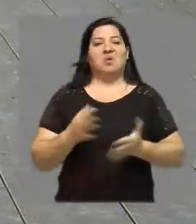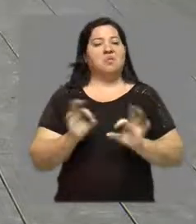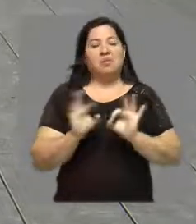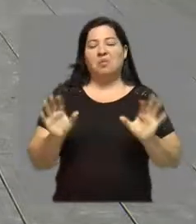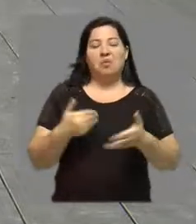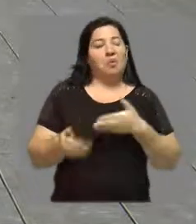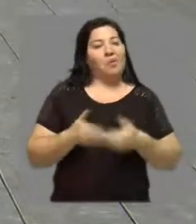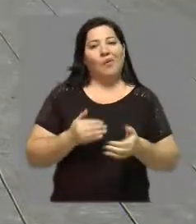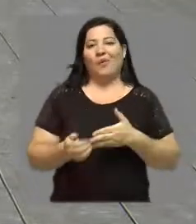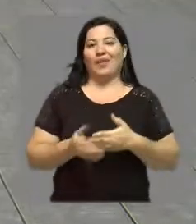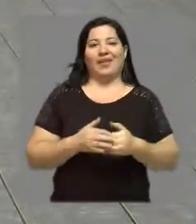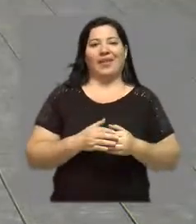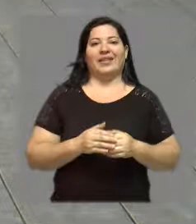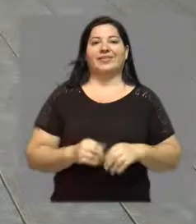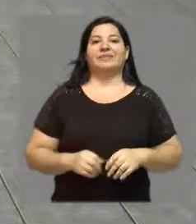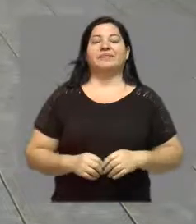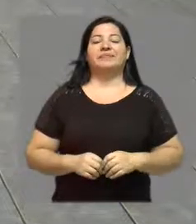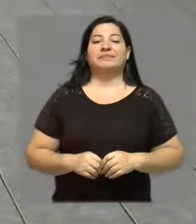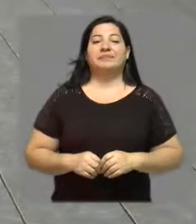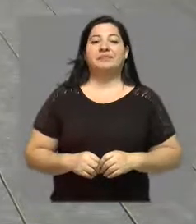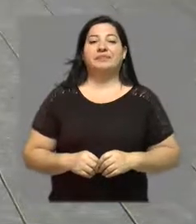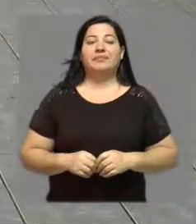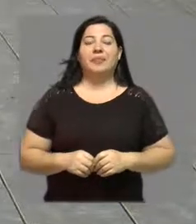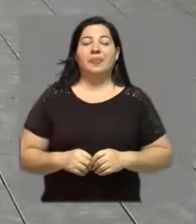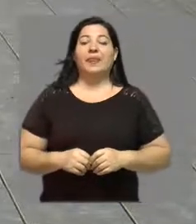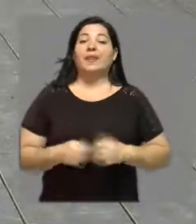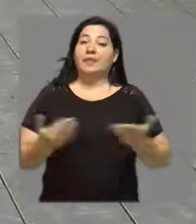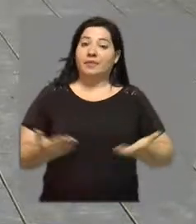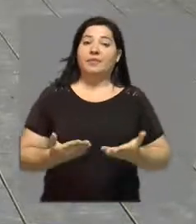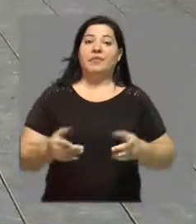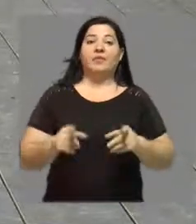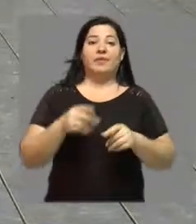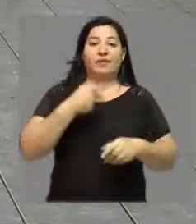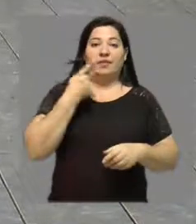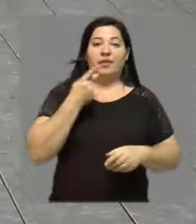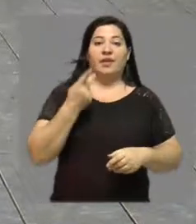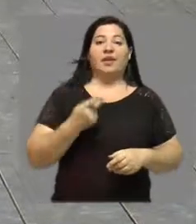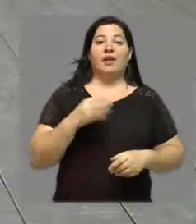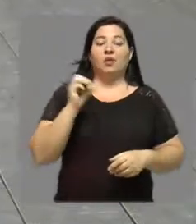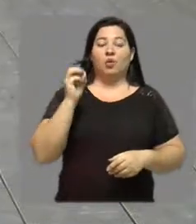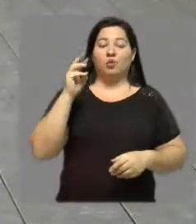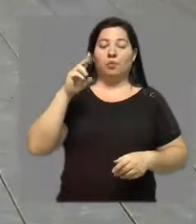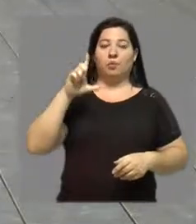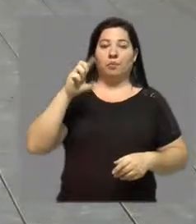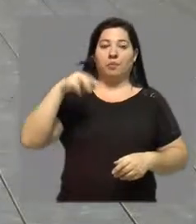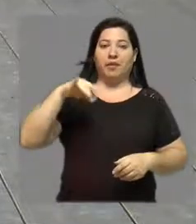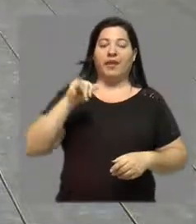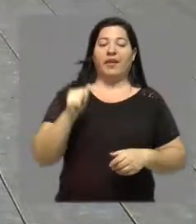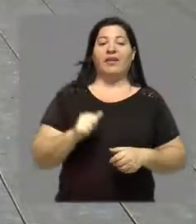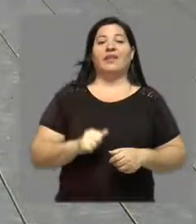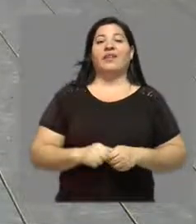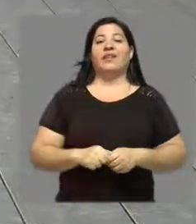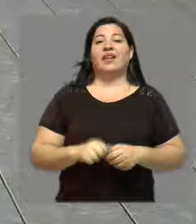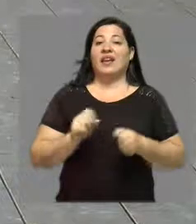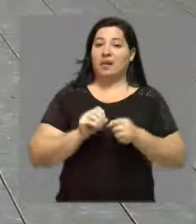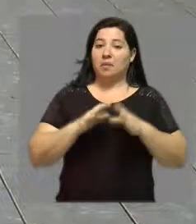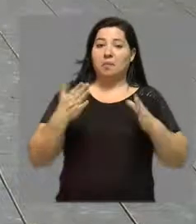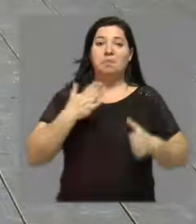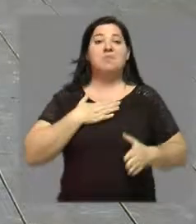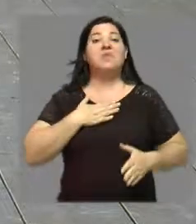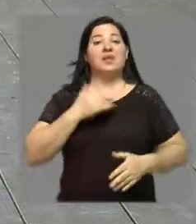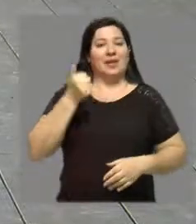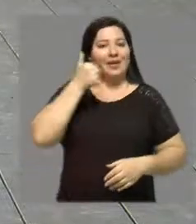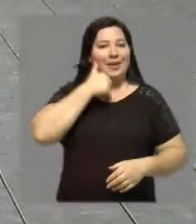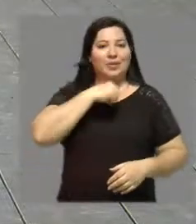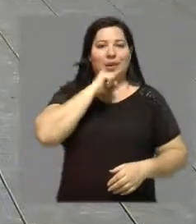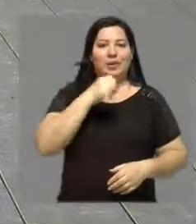costura, ou bordado, a gente ensina qualquer coisa. Eu gostaria de falar o seguinte, a colmeia foi fundada pela minha mãe,